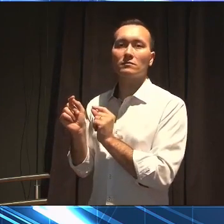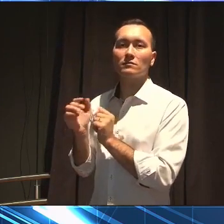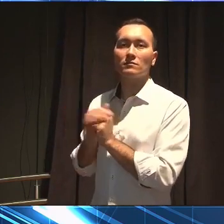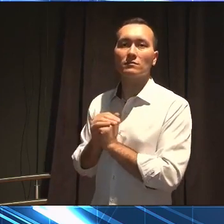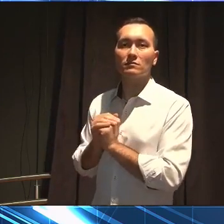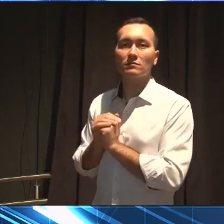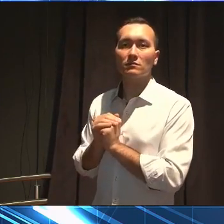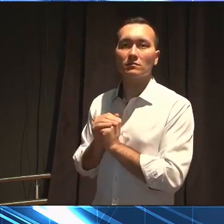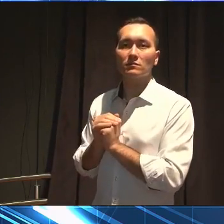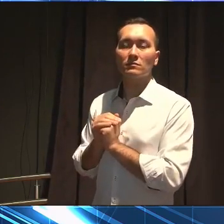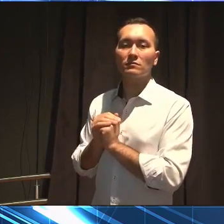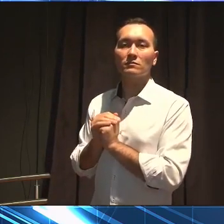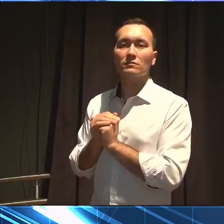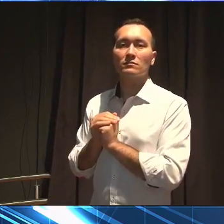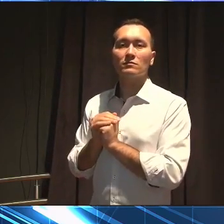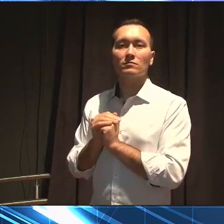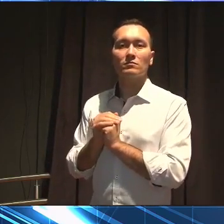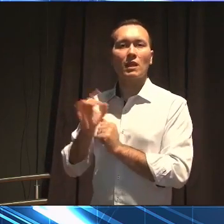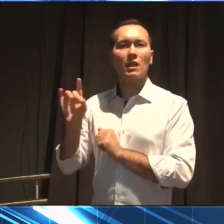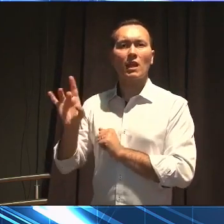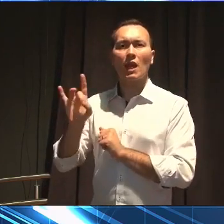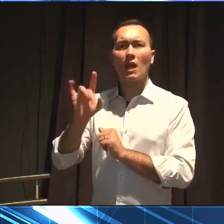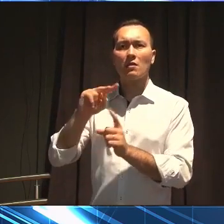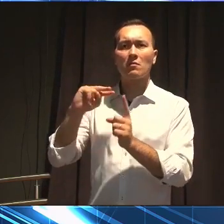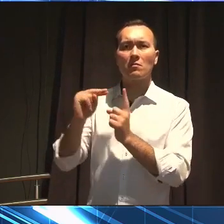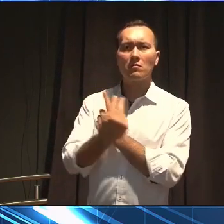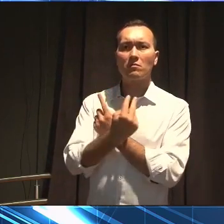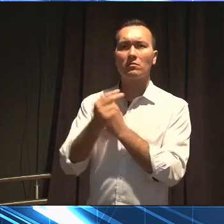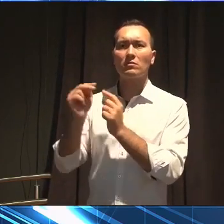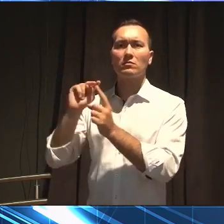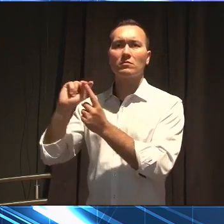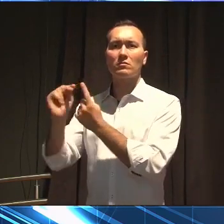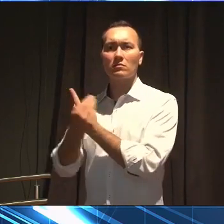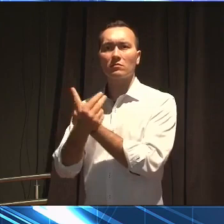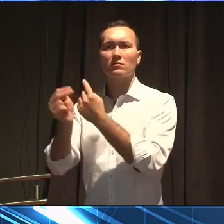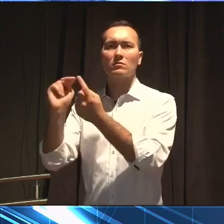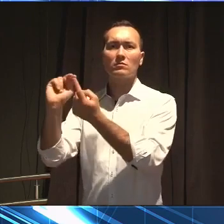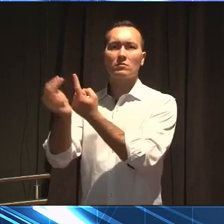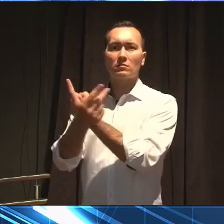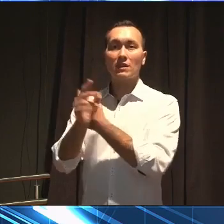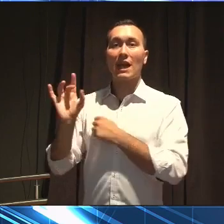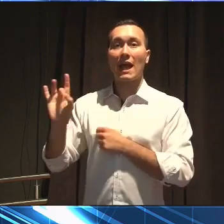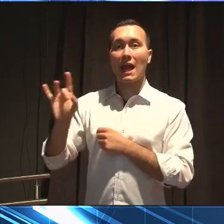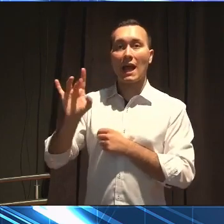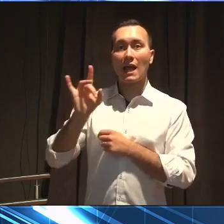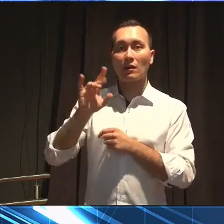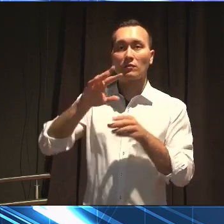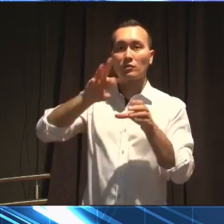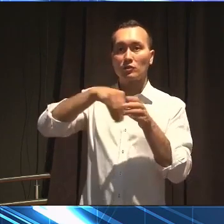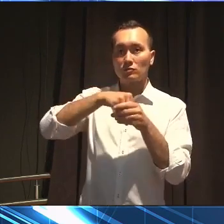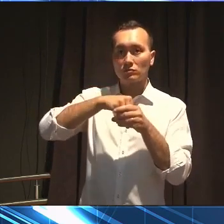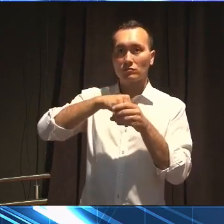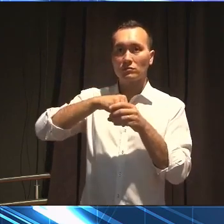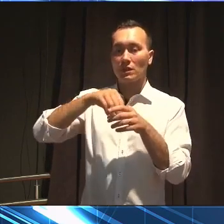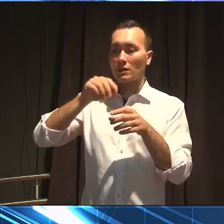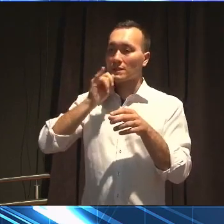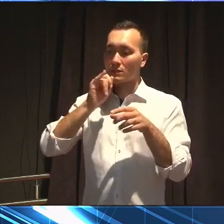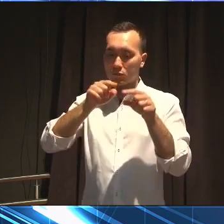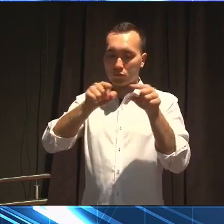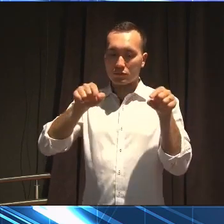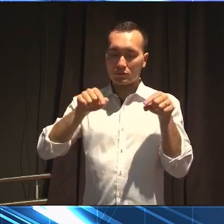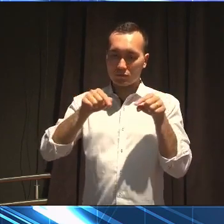coloca cada uma numa caixinha porque a gente decide lá para aquela prova de